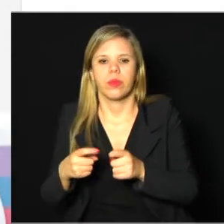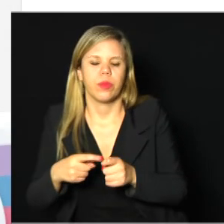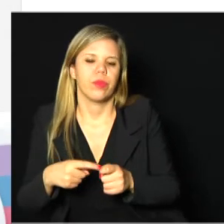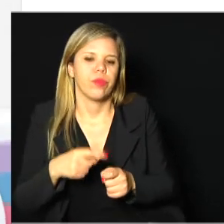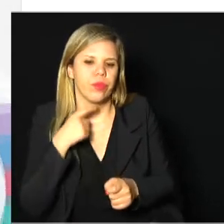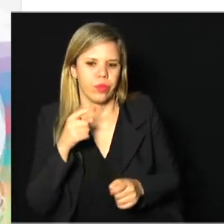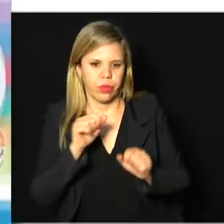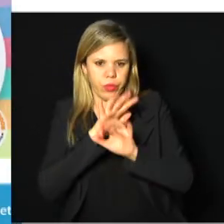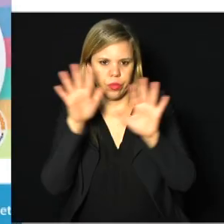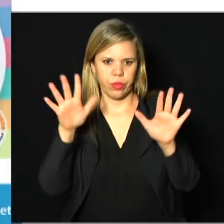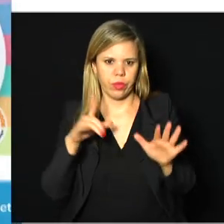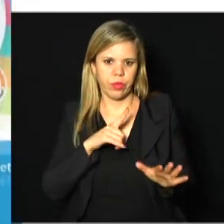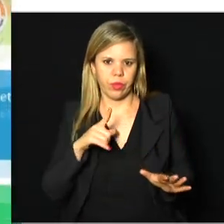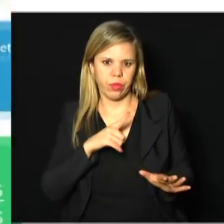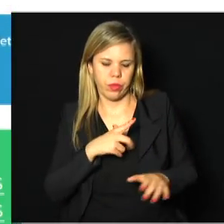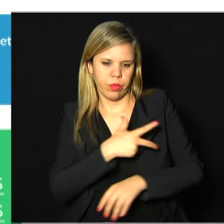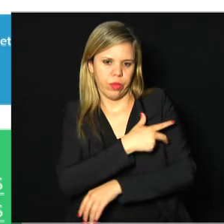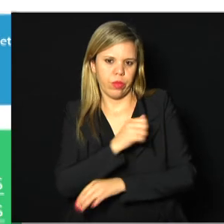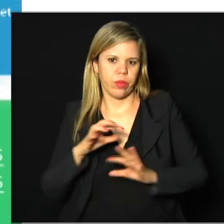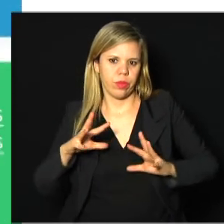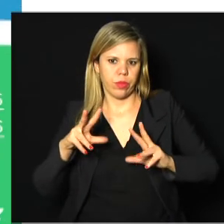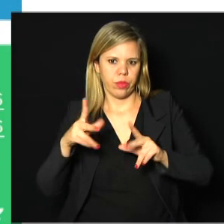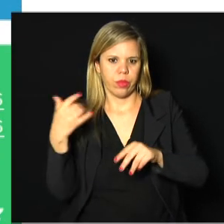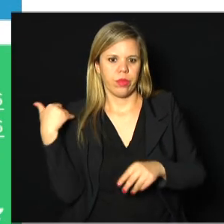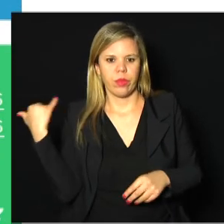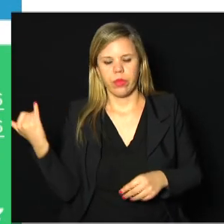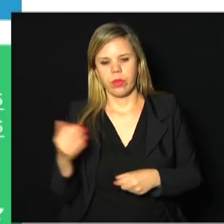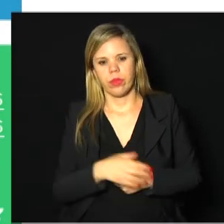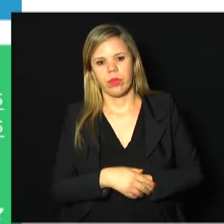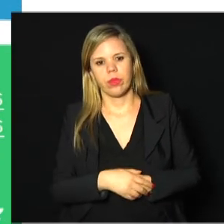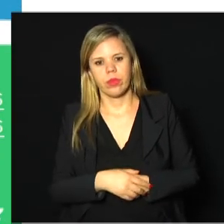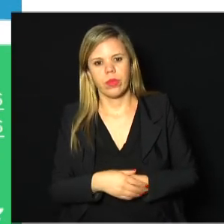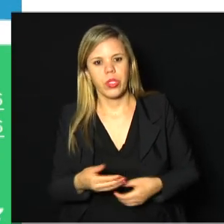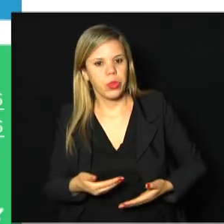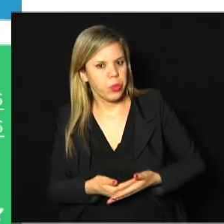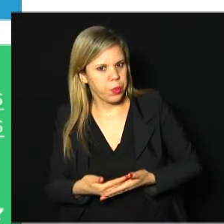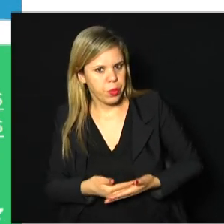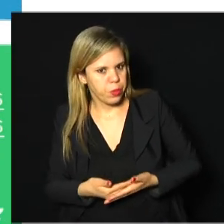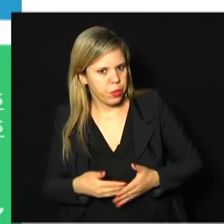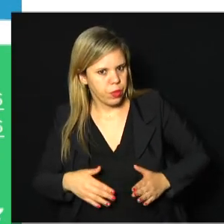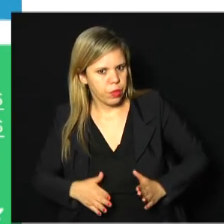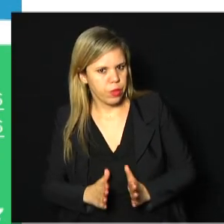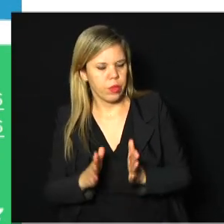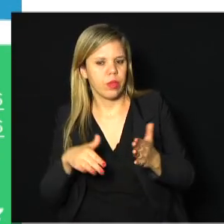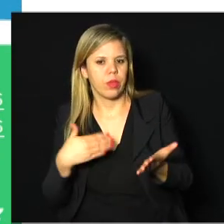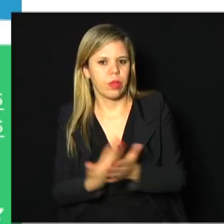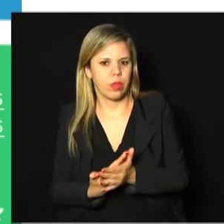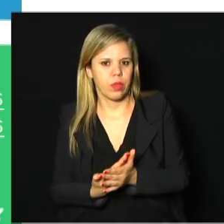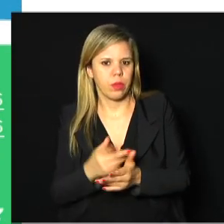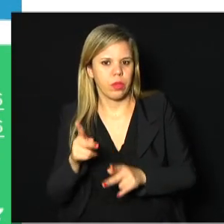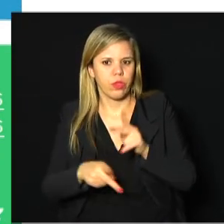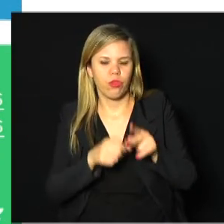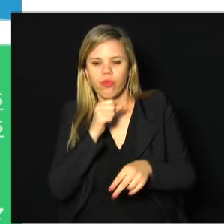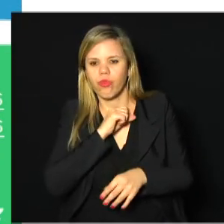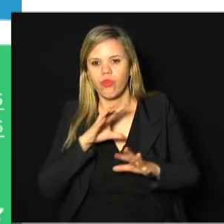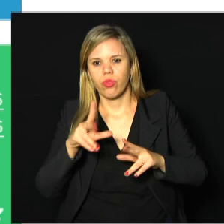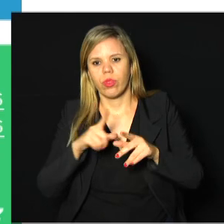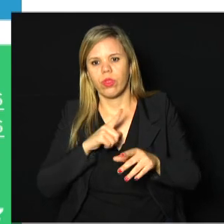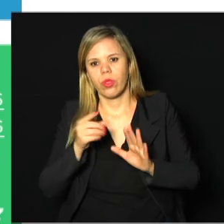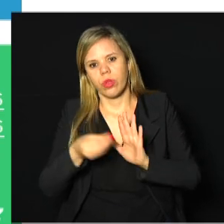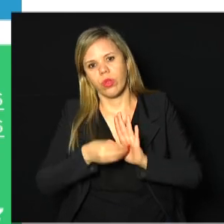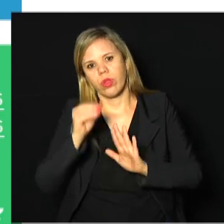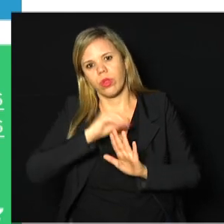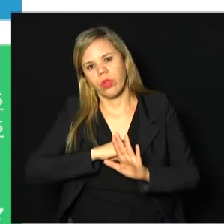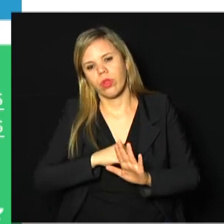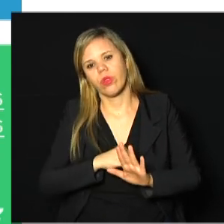médico, tira as dúvidas. Nós temos vacinas para todas as idades, né? Do bebezinho que nasce até o idoso. Todos têm o